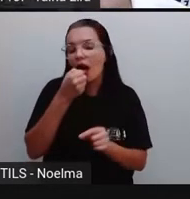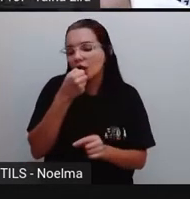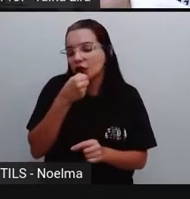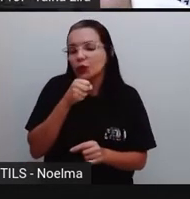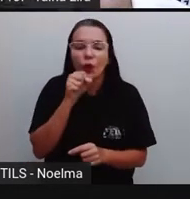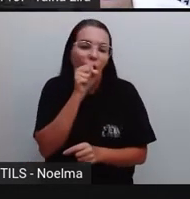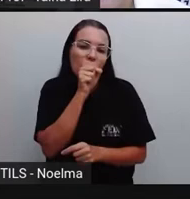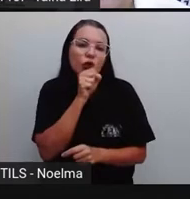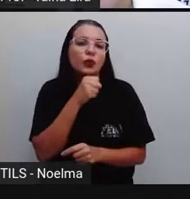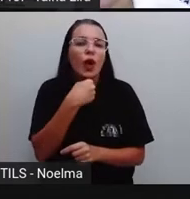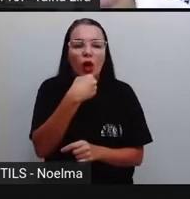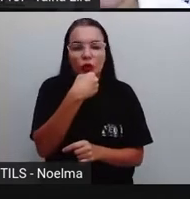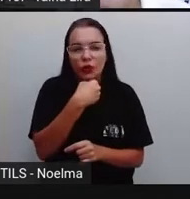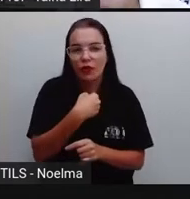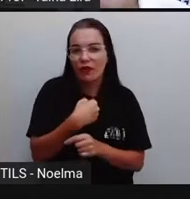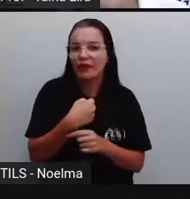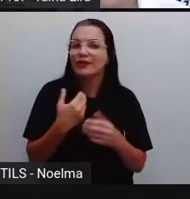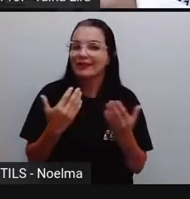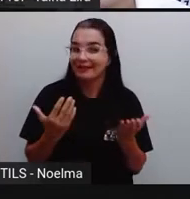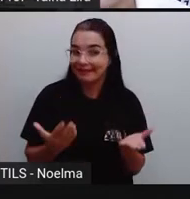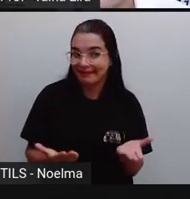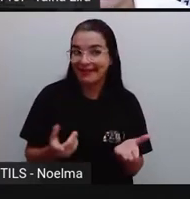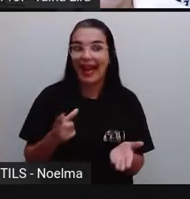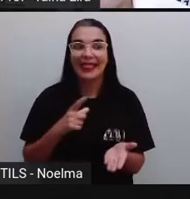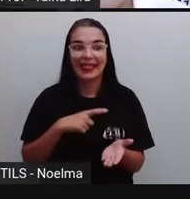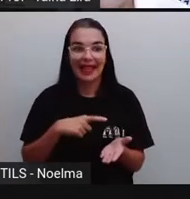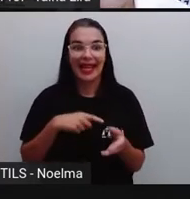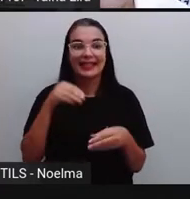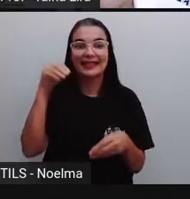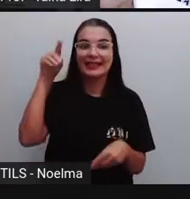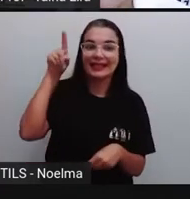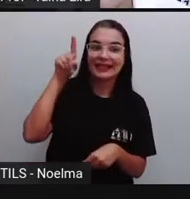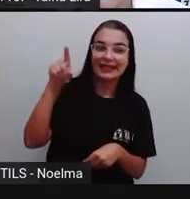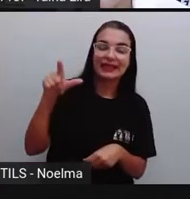né? Os sorvetes que são servidos